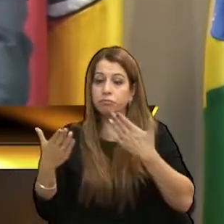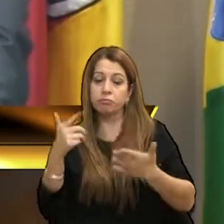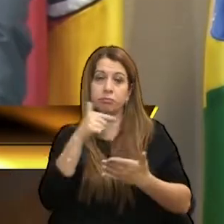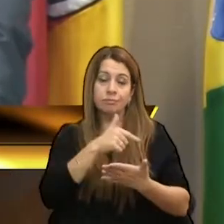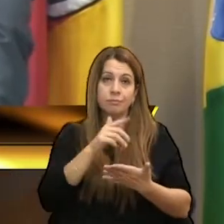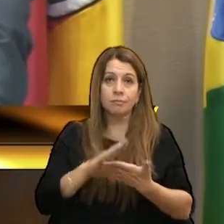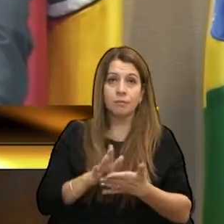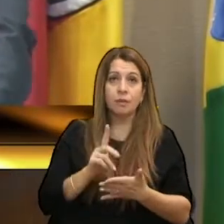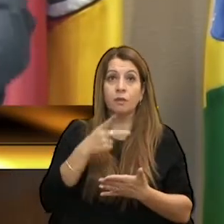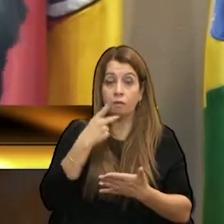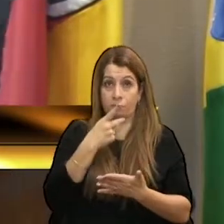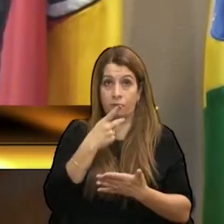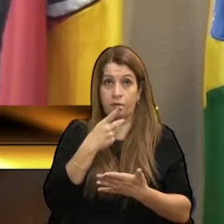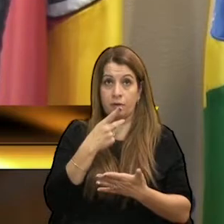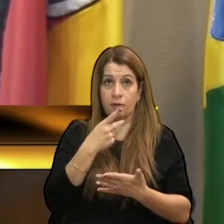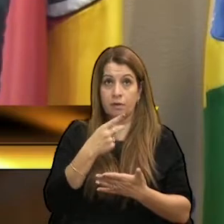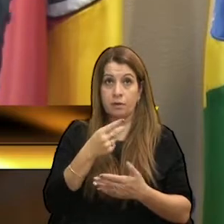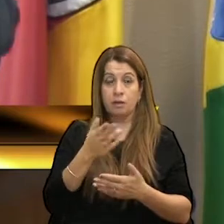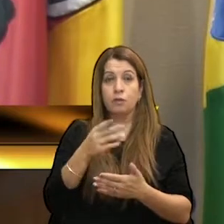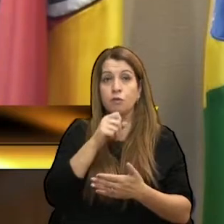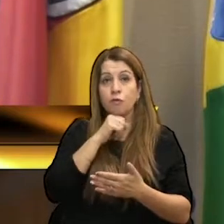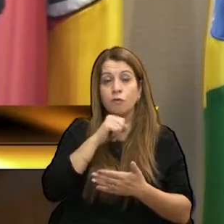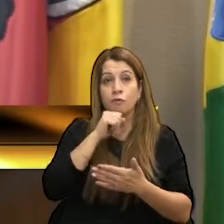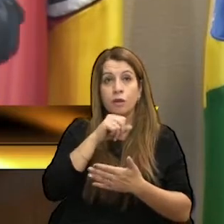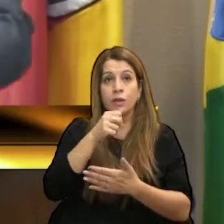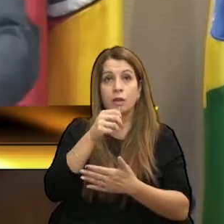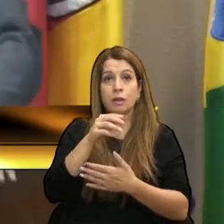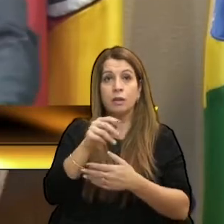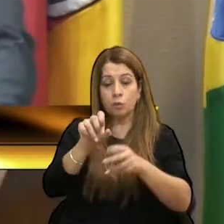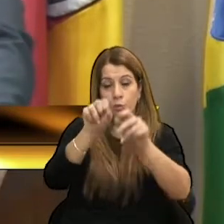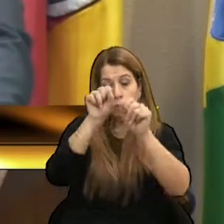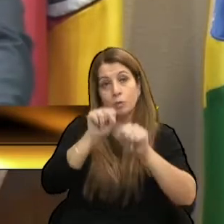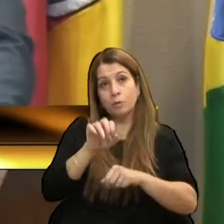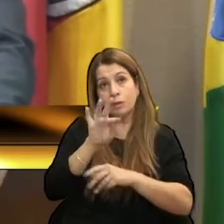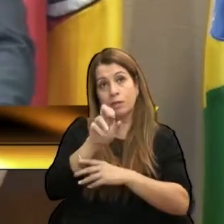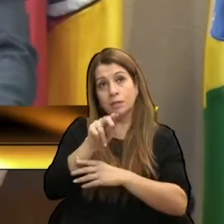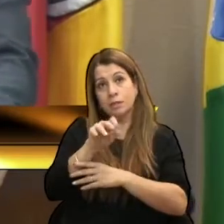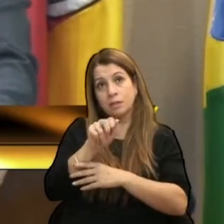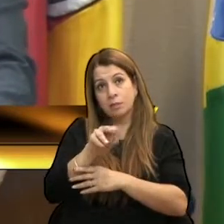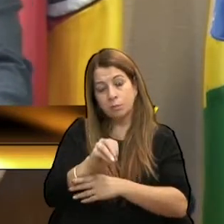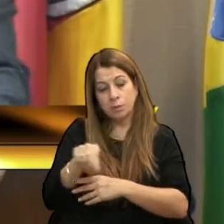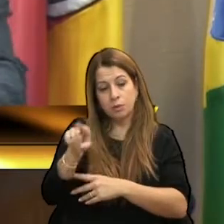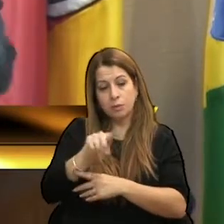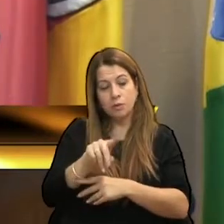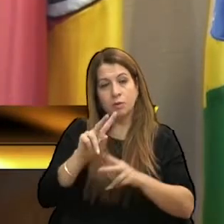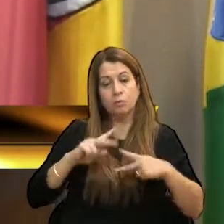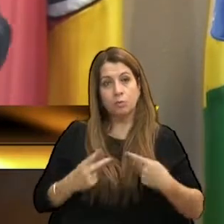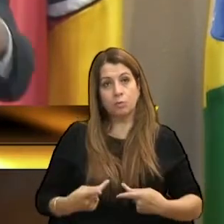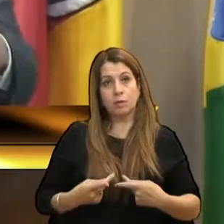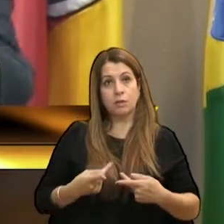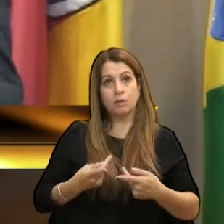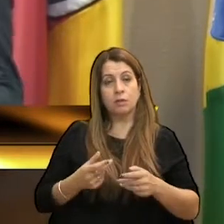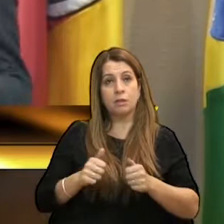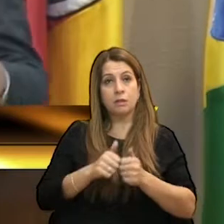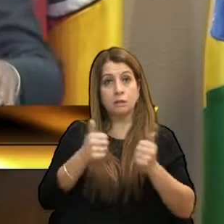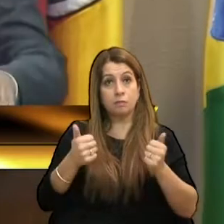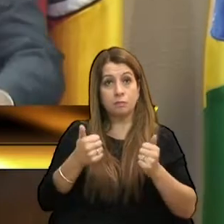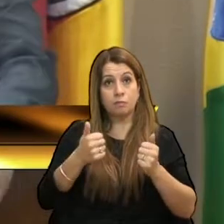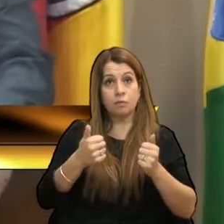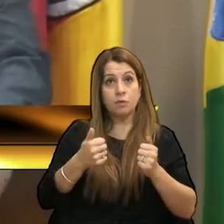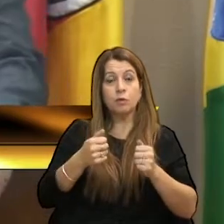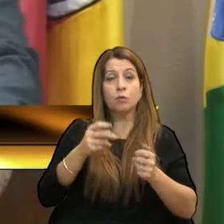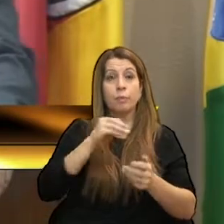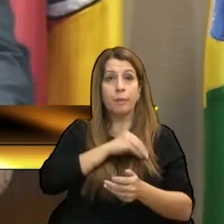interessante, onde ele diz que o Antigo Testamento é o apelo da humanidade a Deus, humanidade é essa que se divorciou do Criador através do